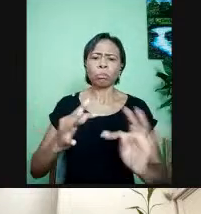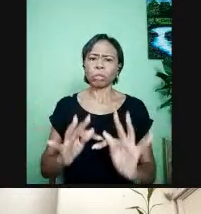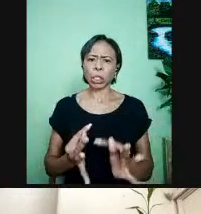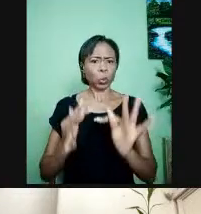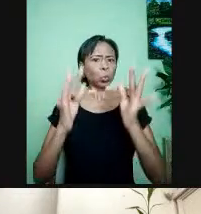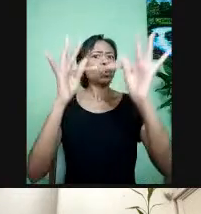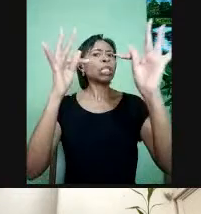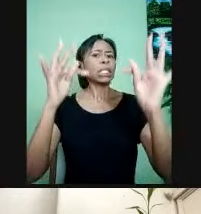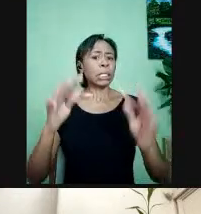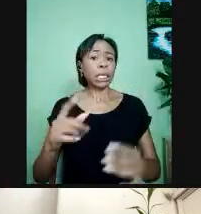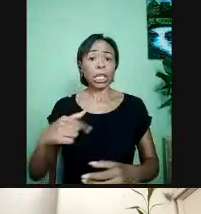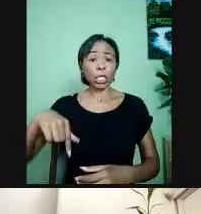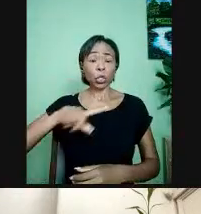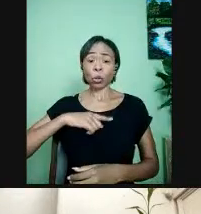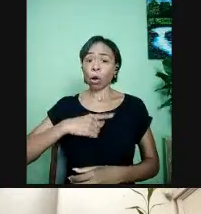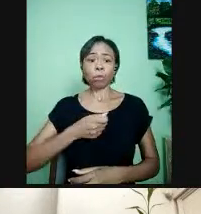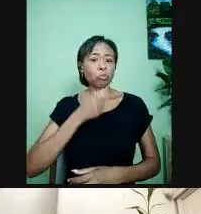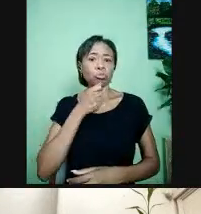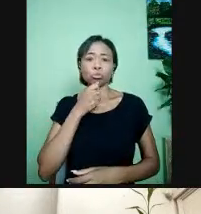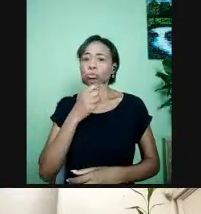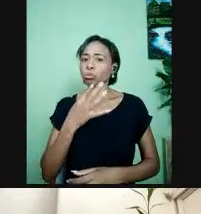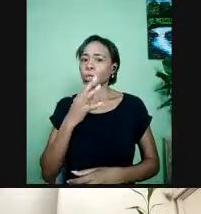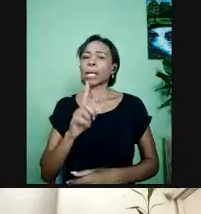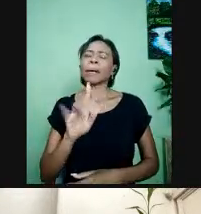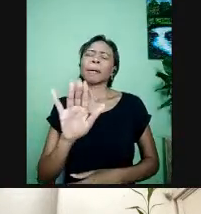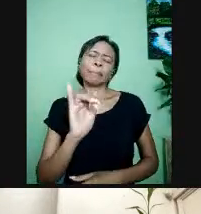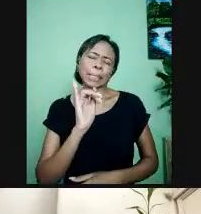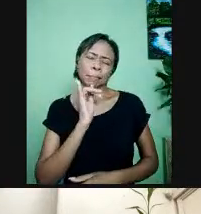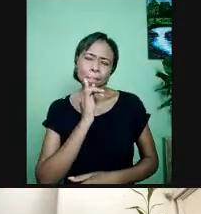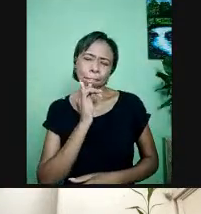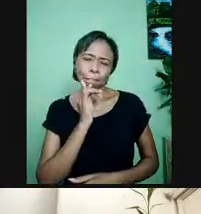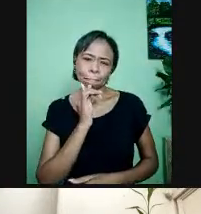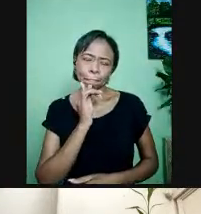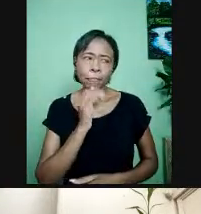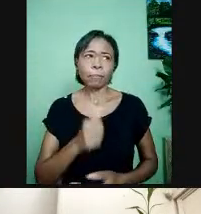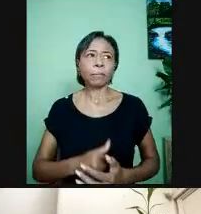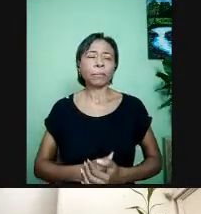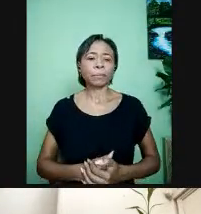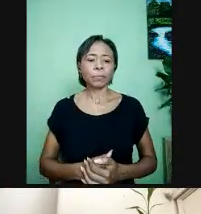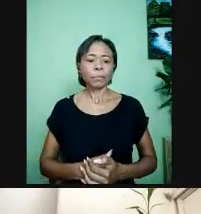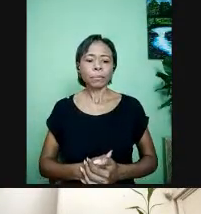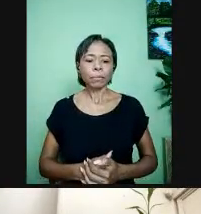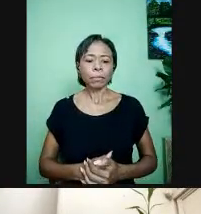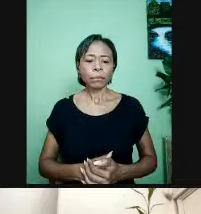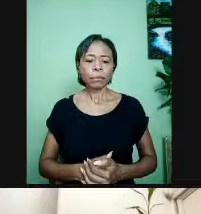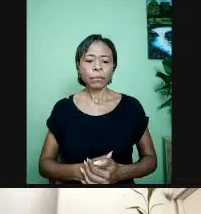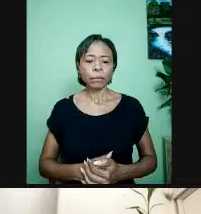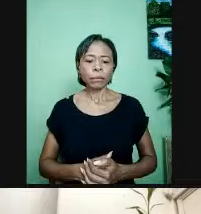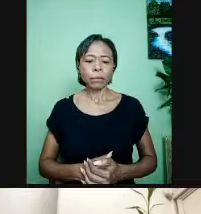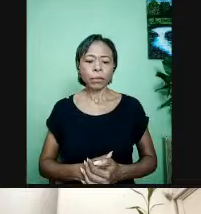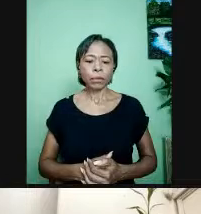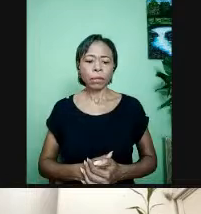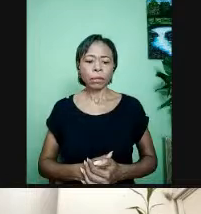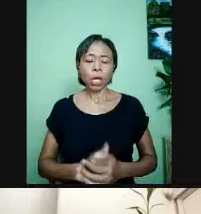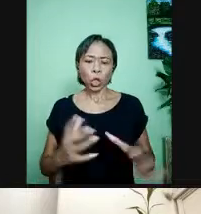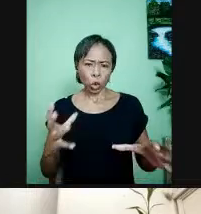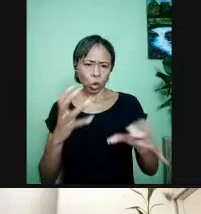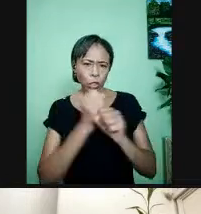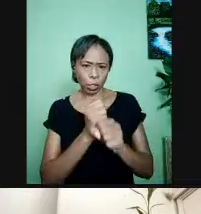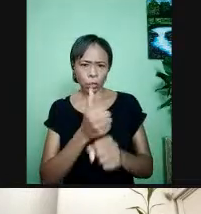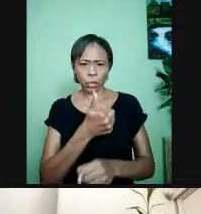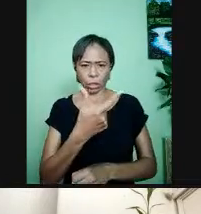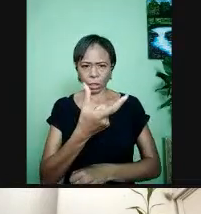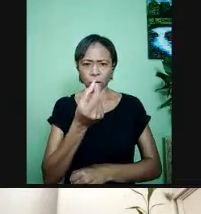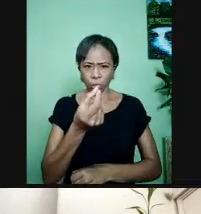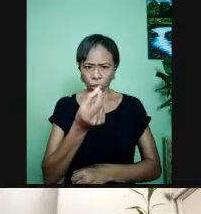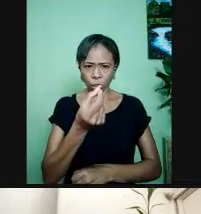assim a gente não conhecia. Vou trazer um exemplo, olha só. Depois desse rolê todo de 120 finalistas, né, ou seja,